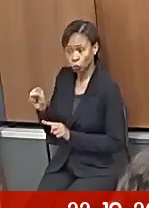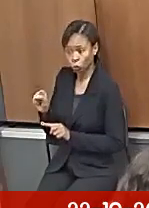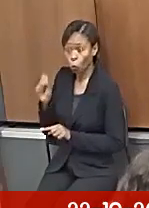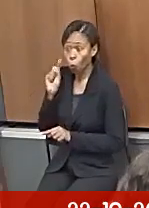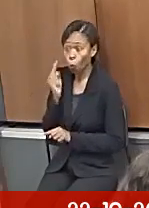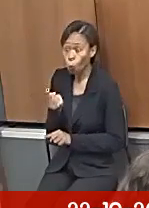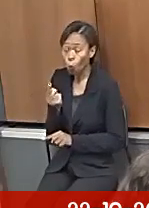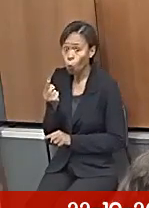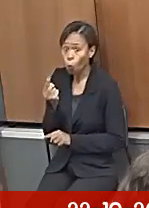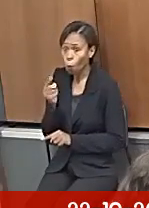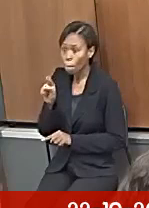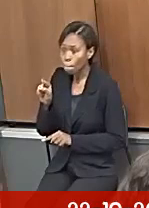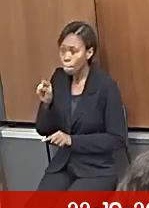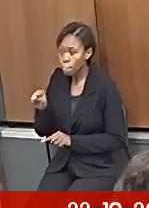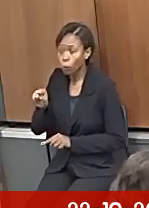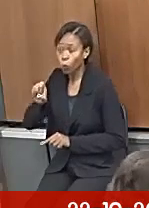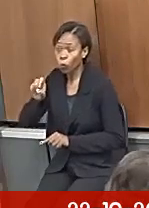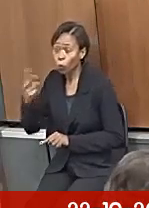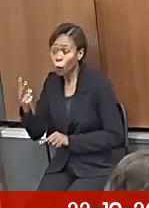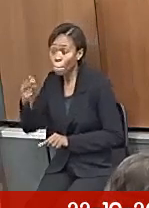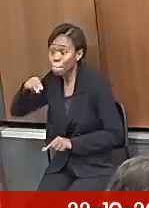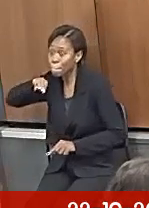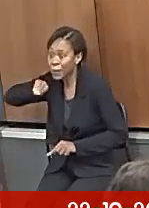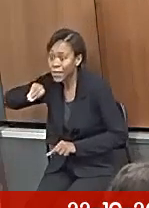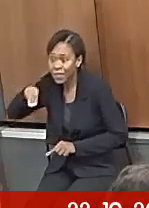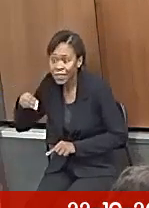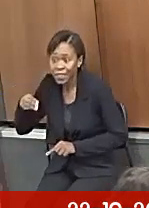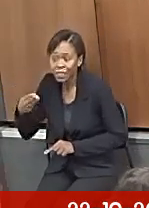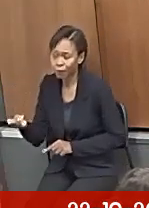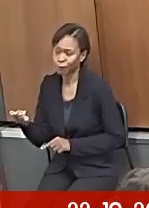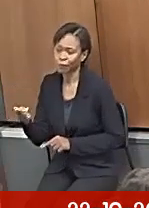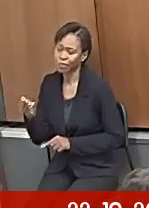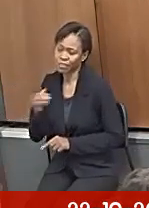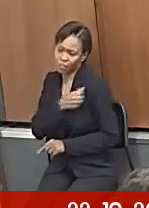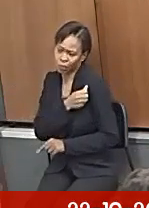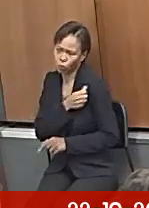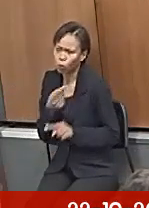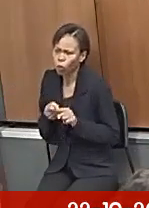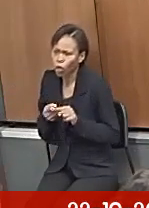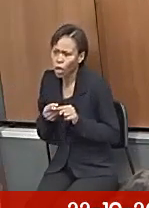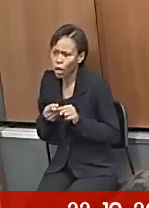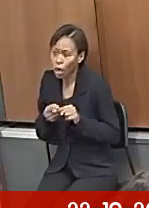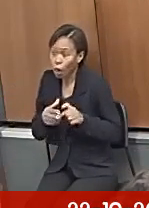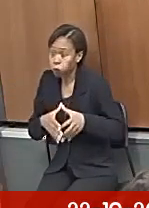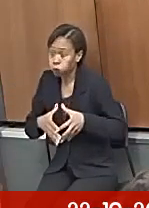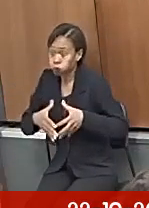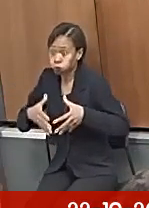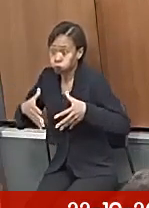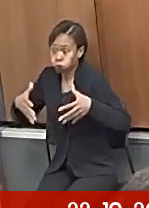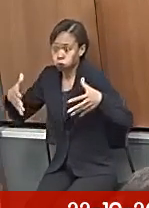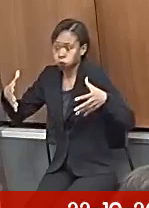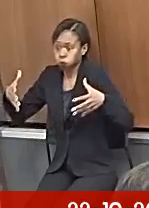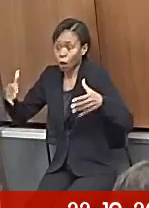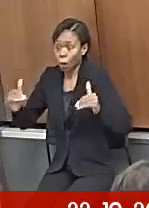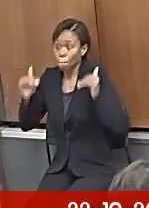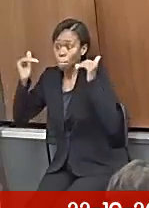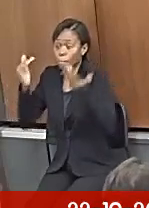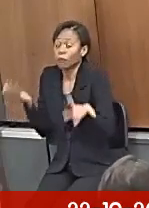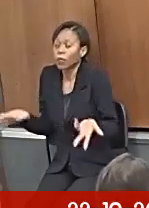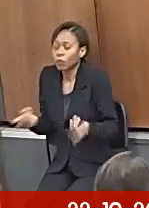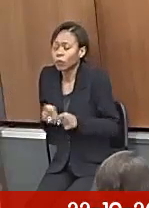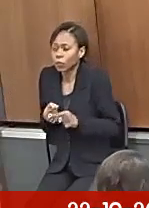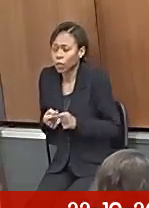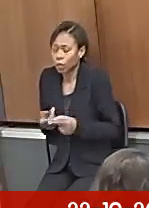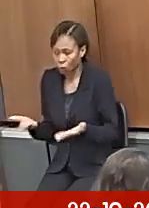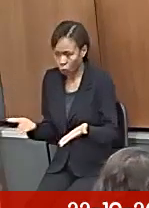de alunos. Então, eles falam assim, por que, houve esse crescimento? Porque muitas das deficiências